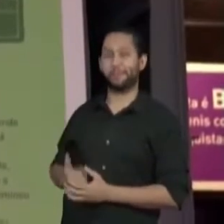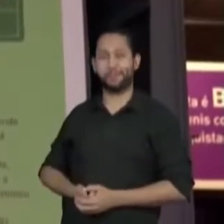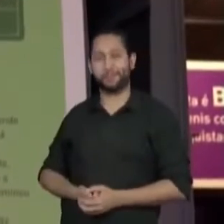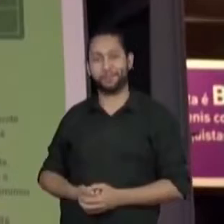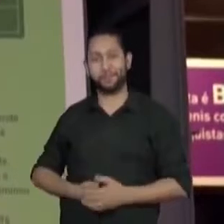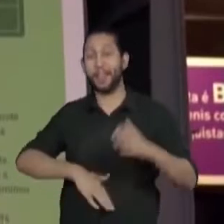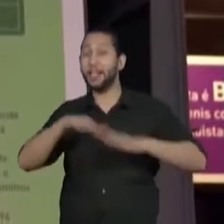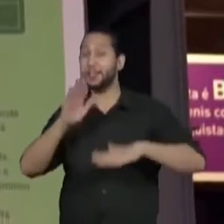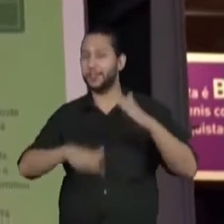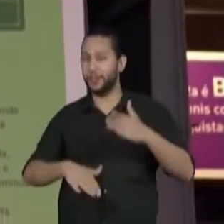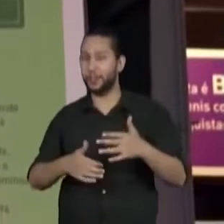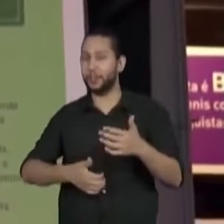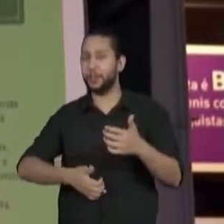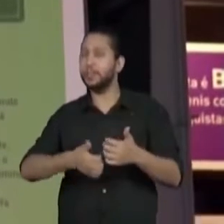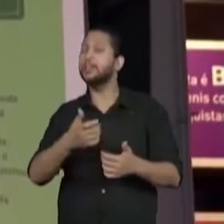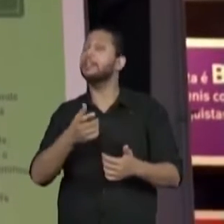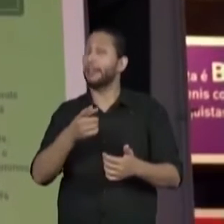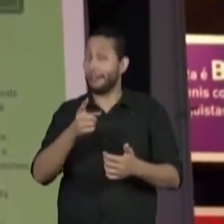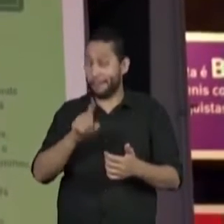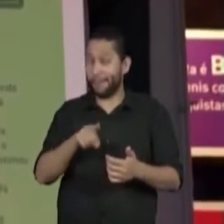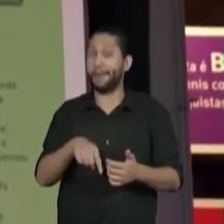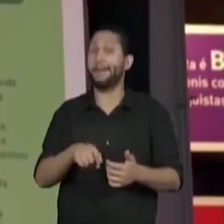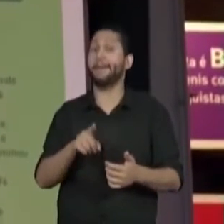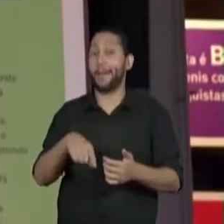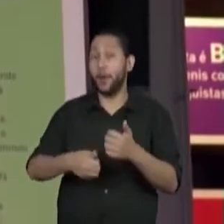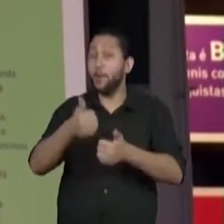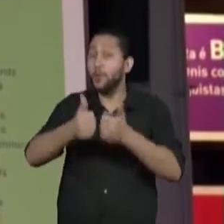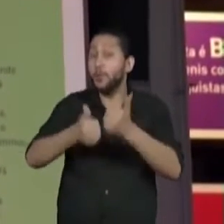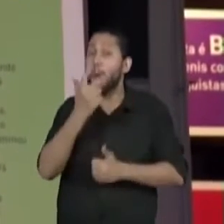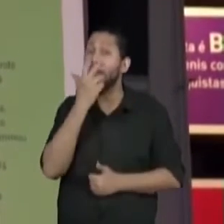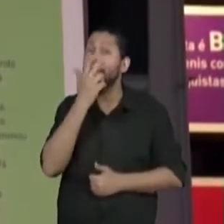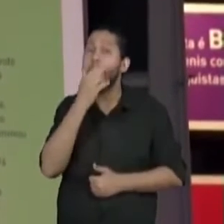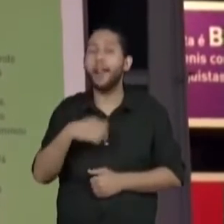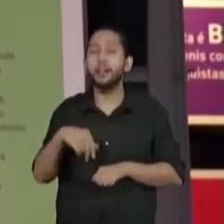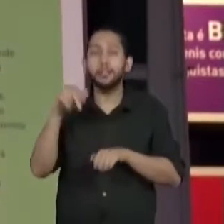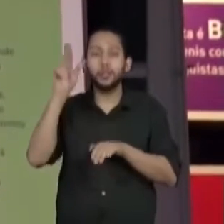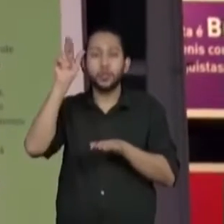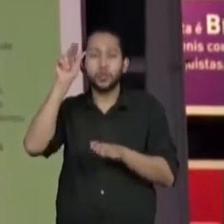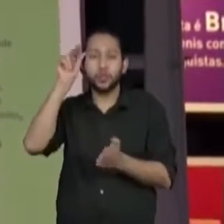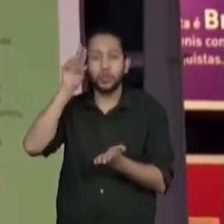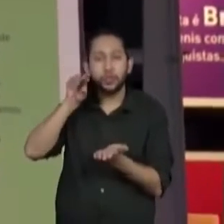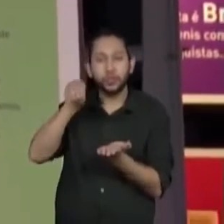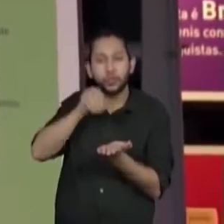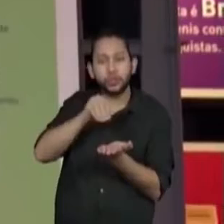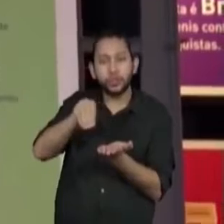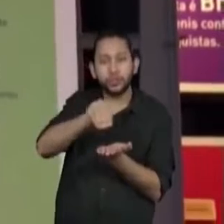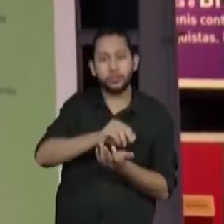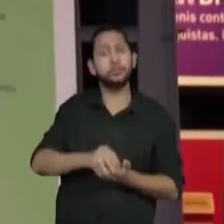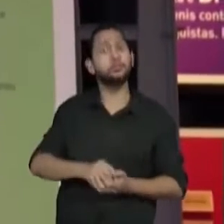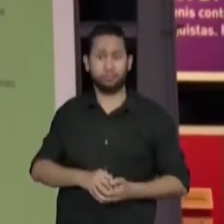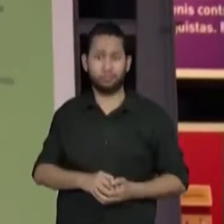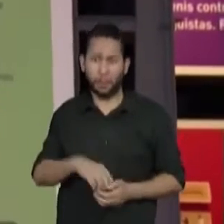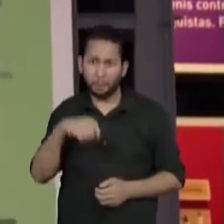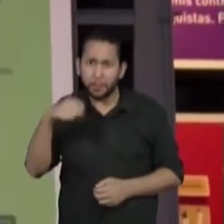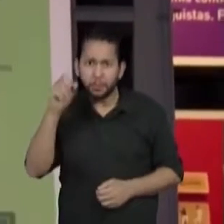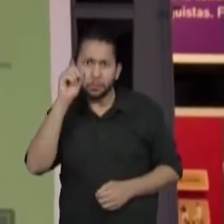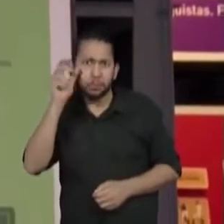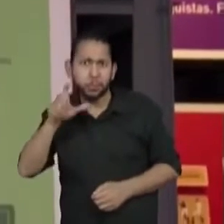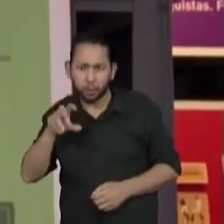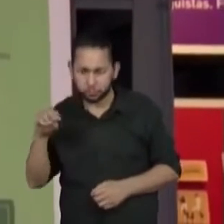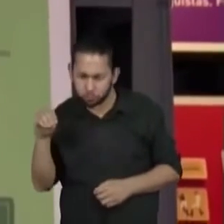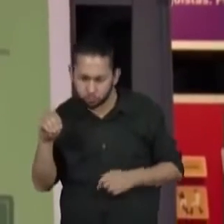se parece muito com um jogo de xadrez. Você duvida? Nos diferentes esquemas táticos,